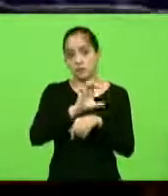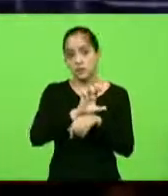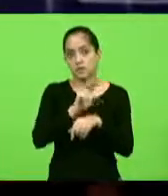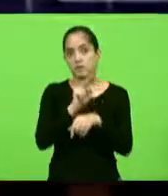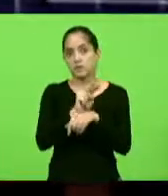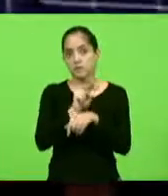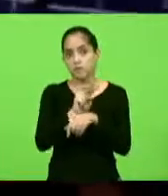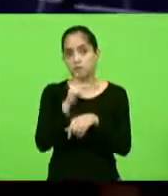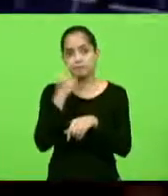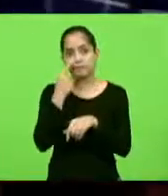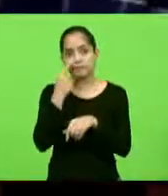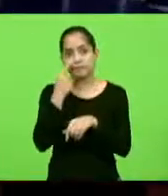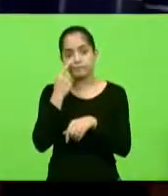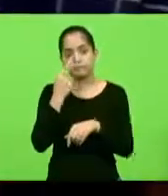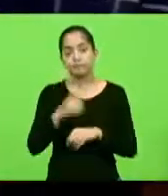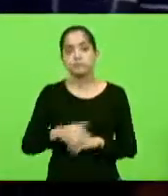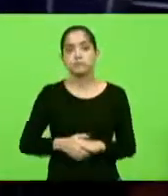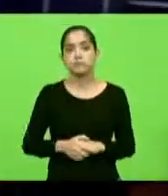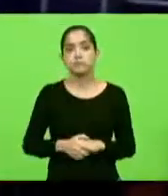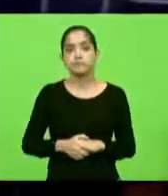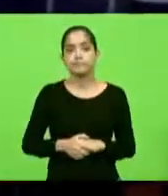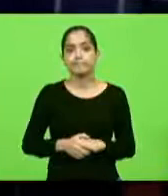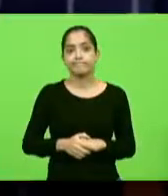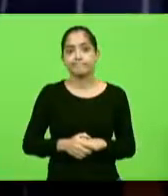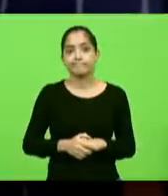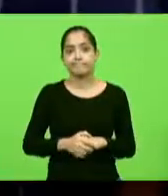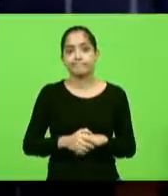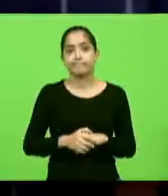porque tem coisa aí.